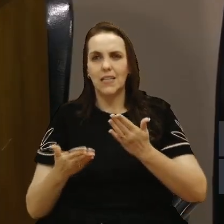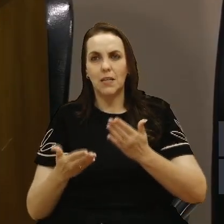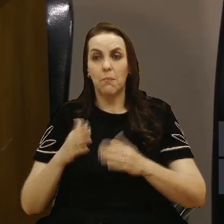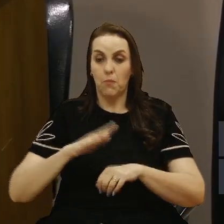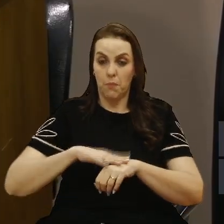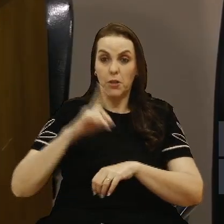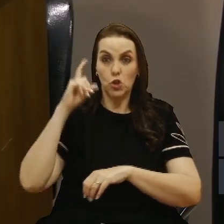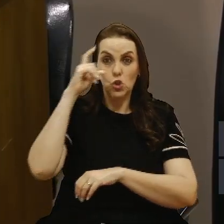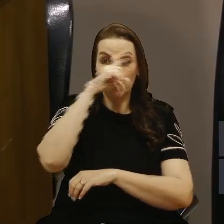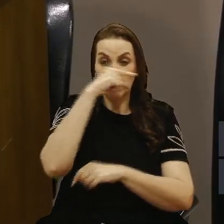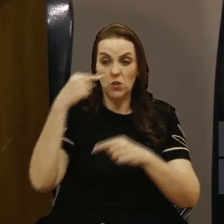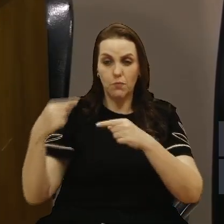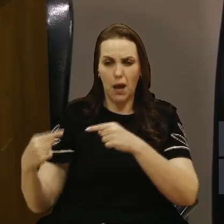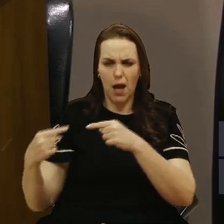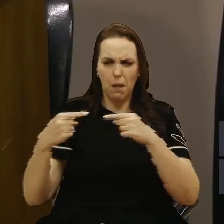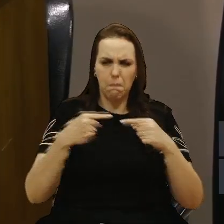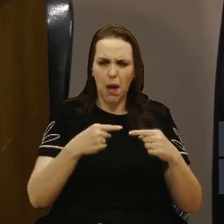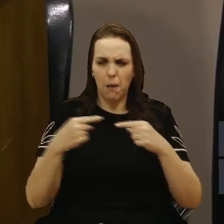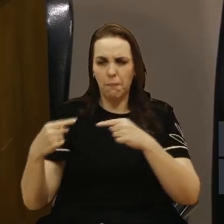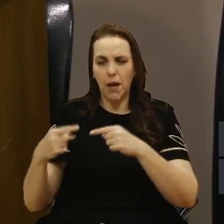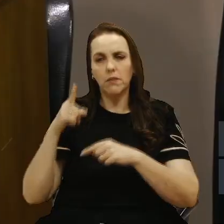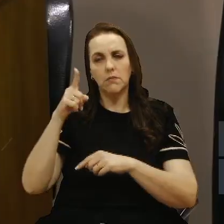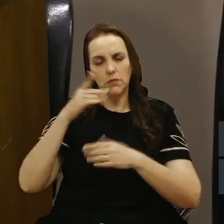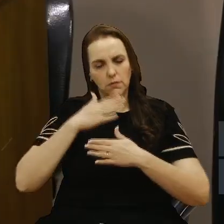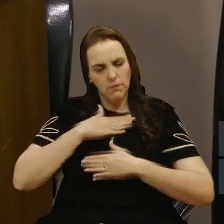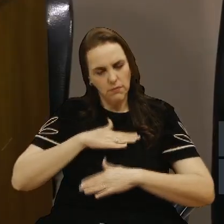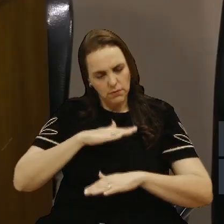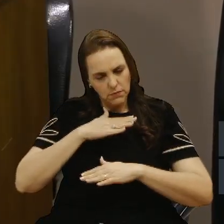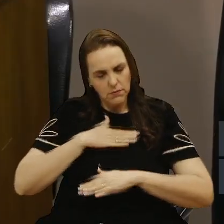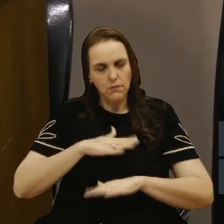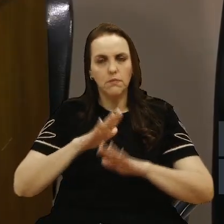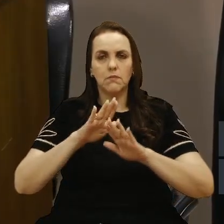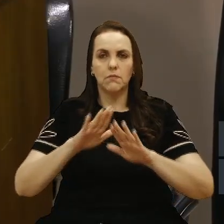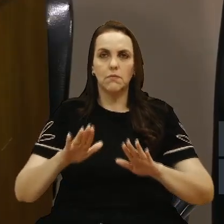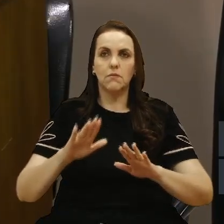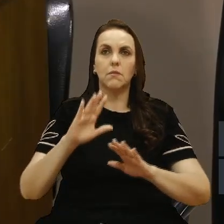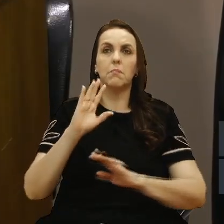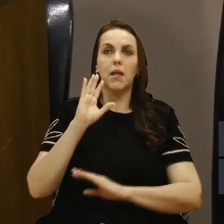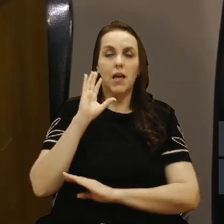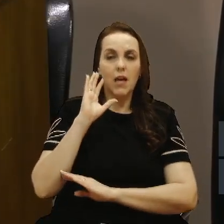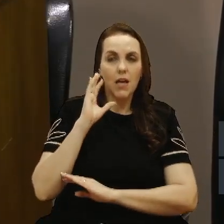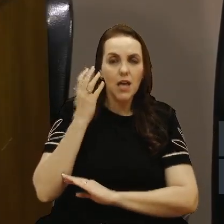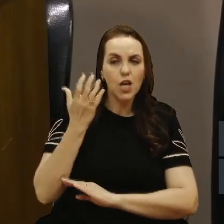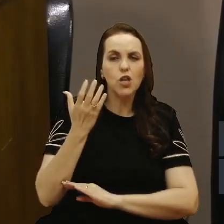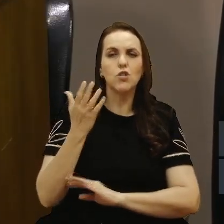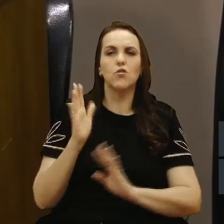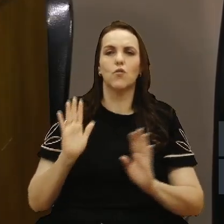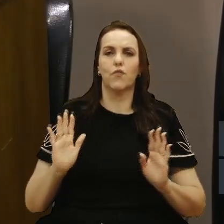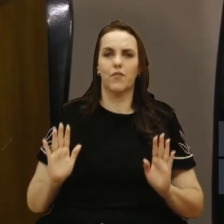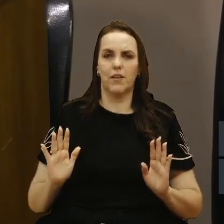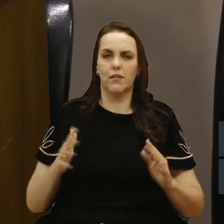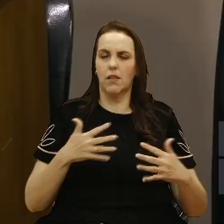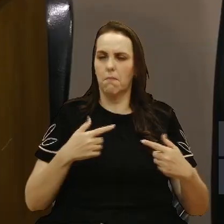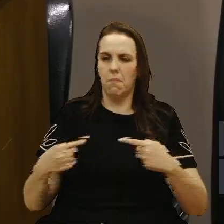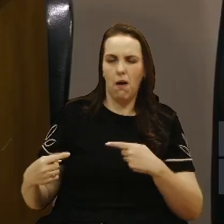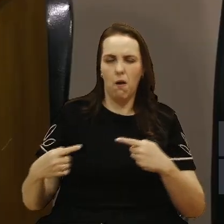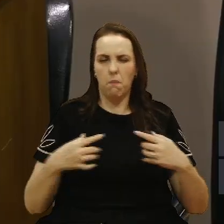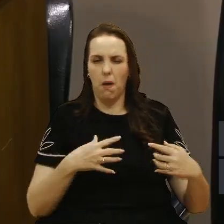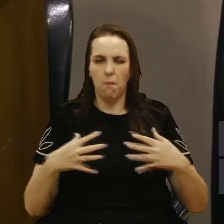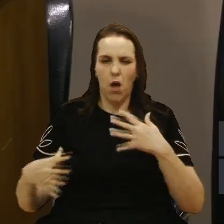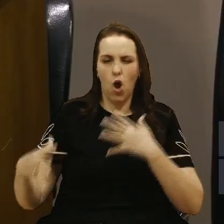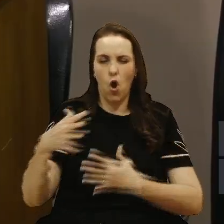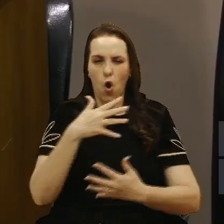de discussões, o senhor vem de uma forma mais amena, ponderada e resolvedor de conflitos.